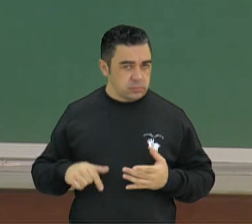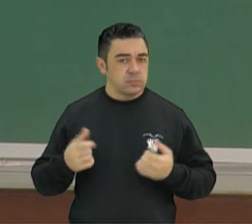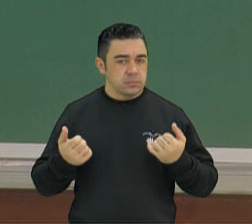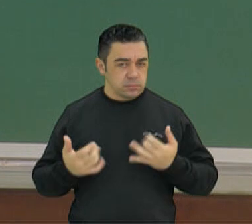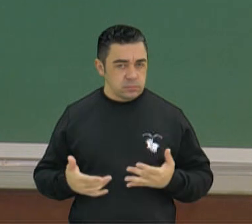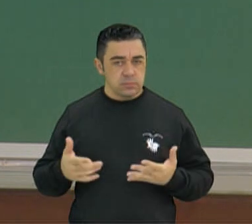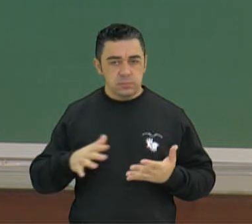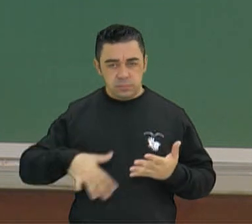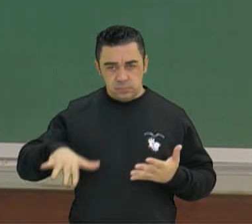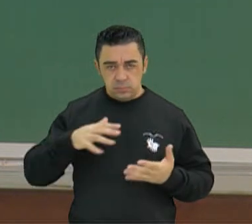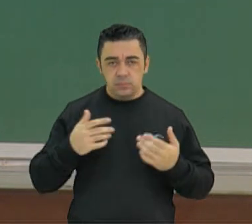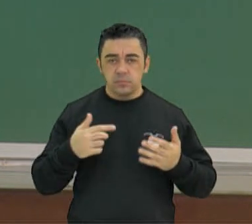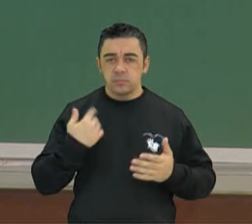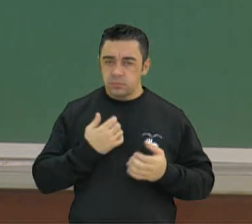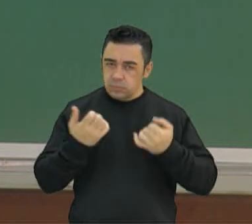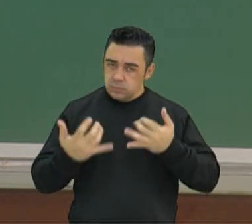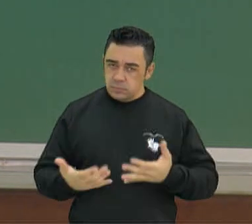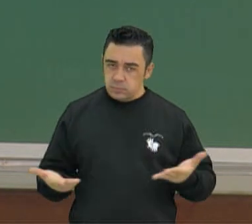estamos falando.